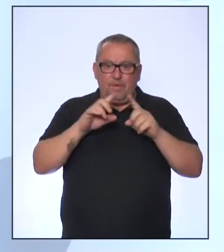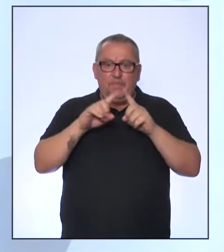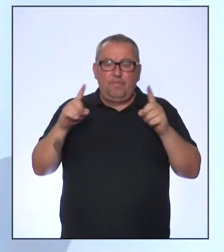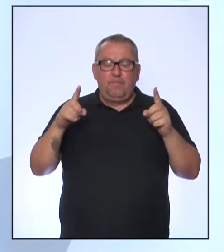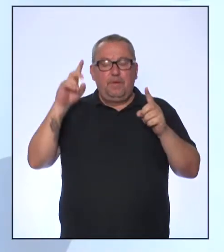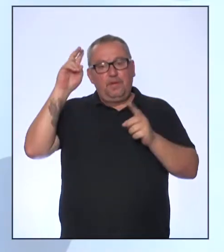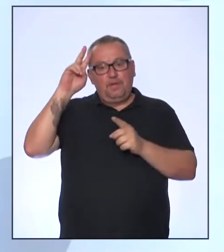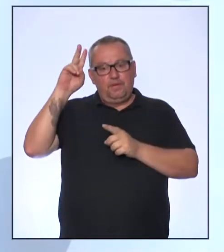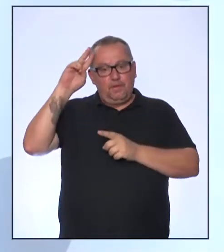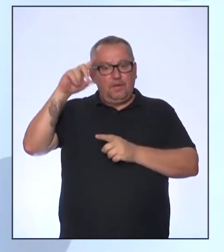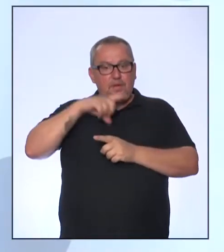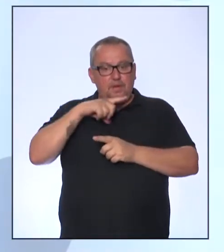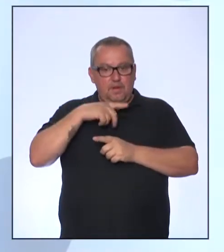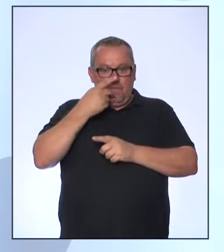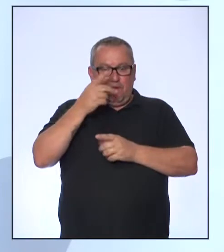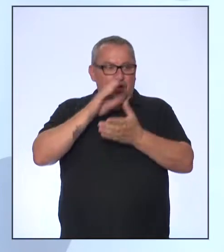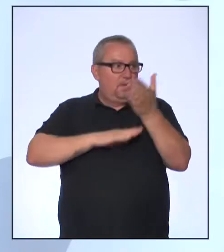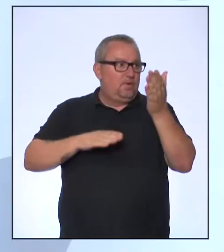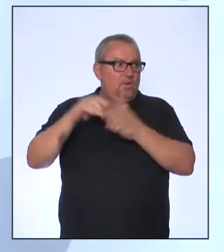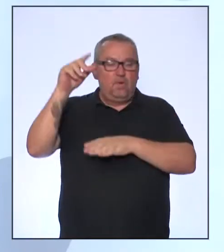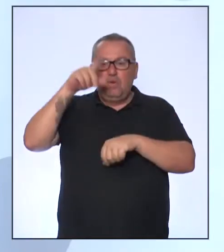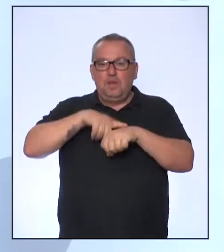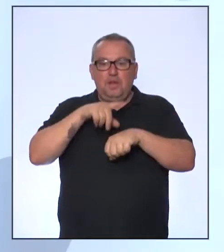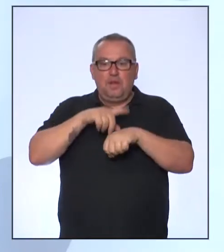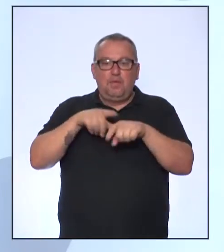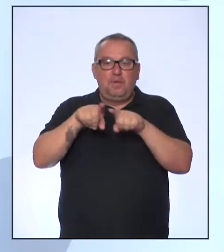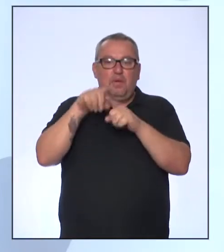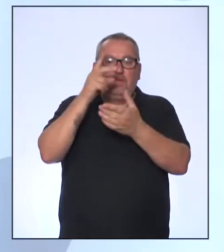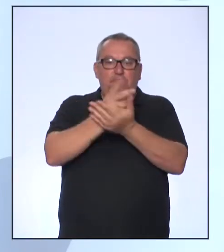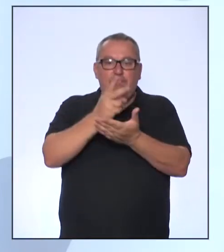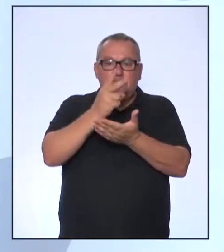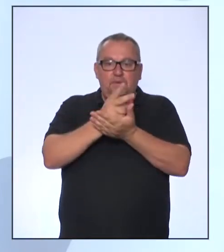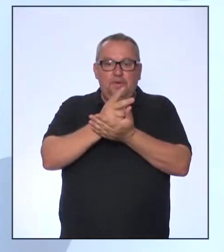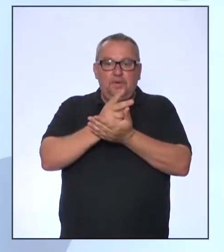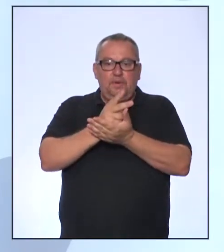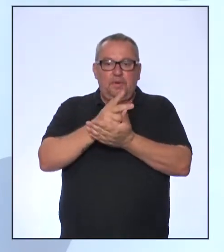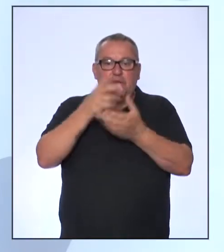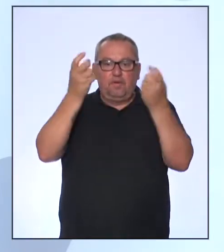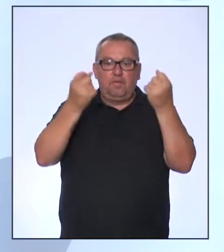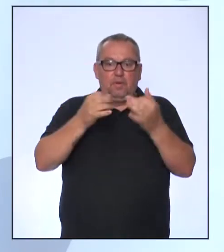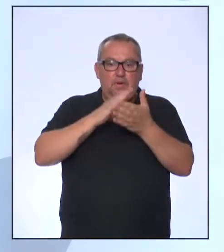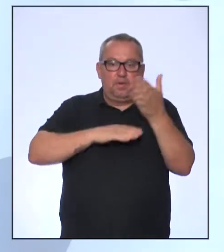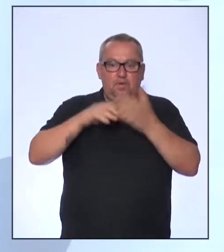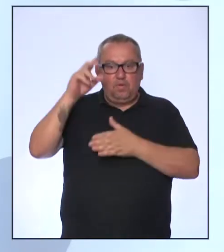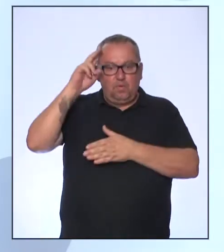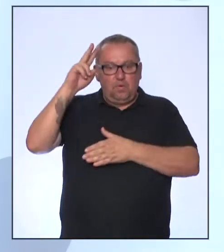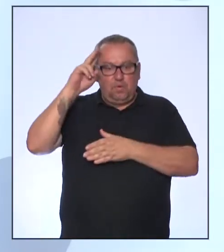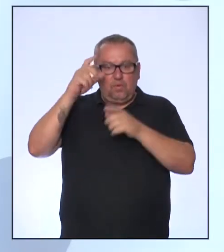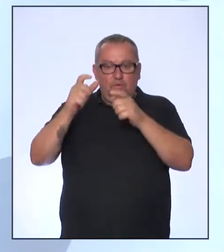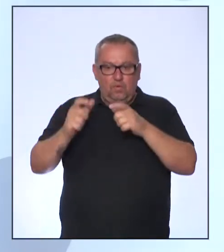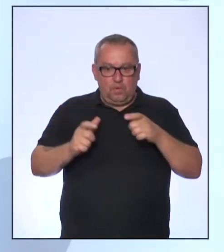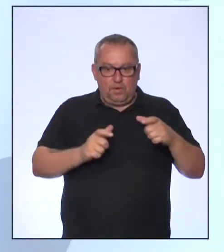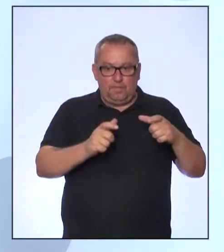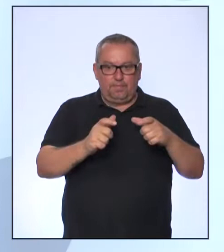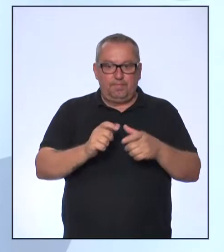histórias elas estão sendo contadas o tempo todo, então elas permanecem. E a gente conta histórias em todos os lugares.